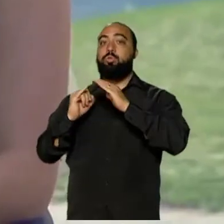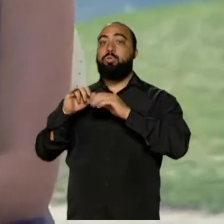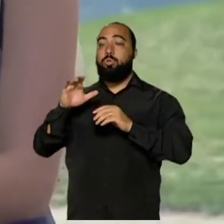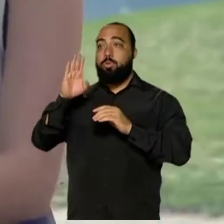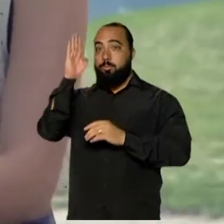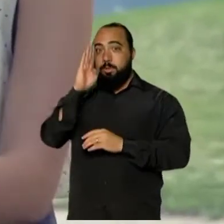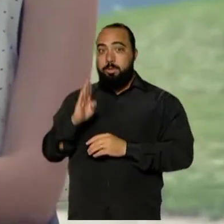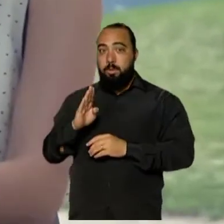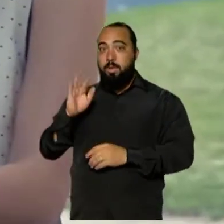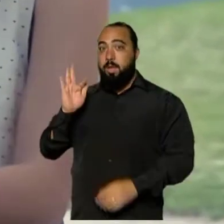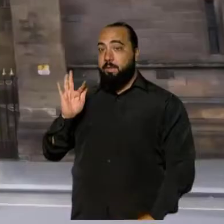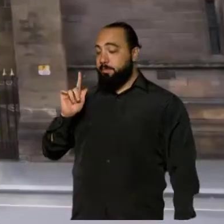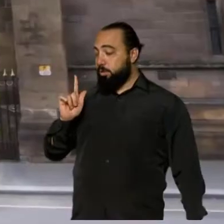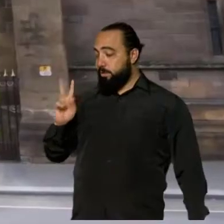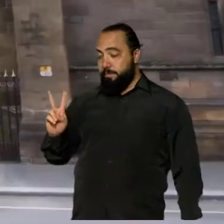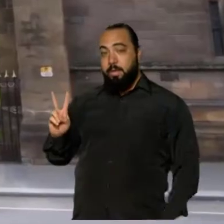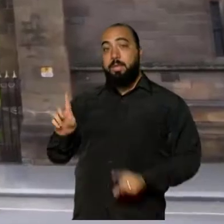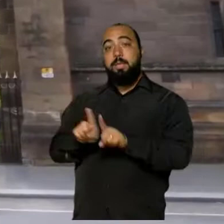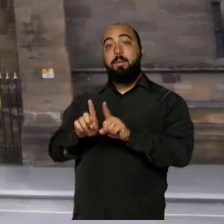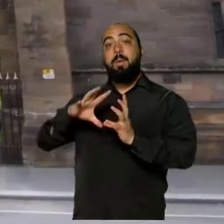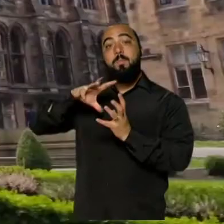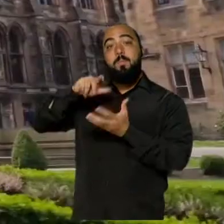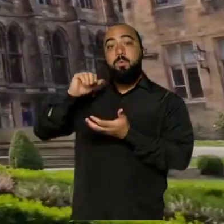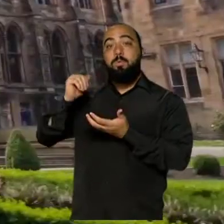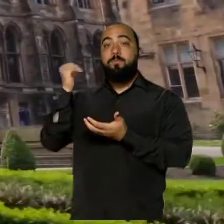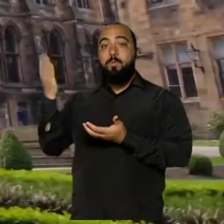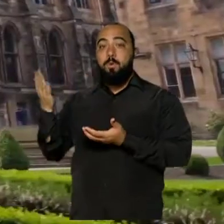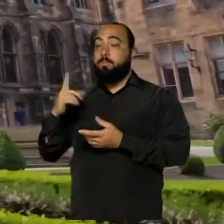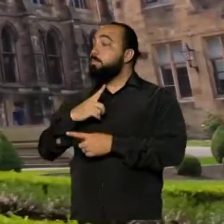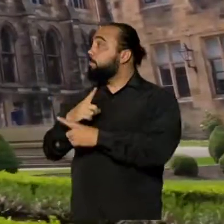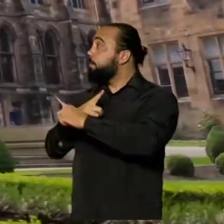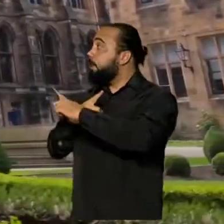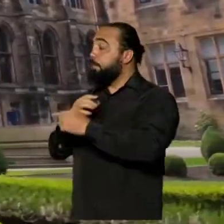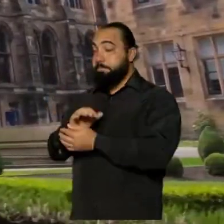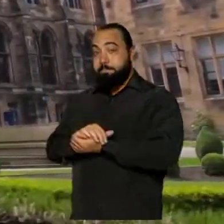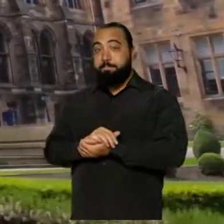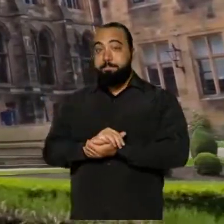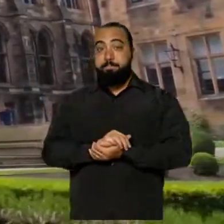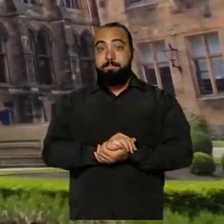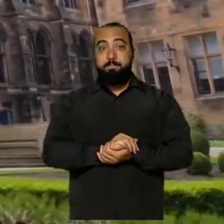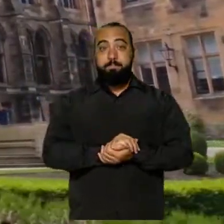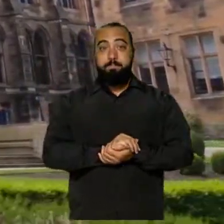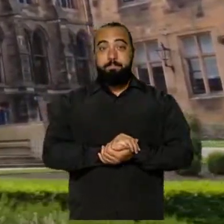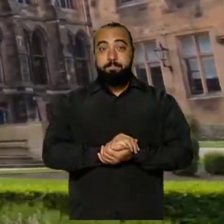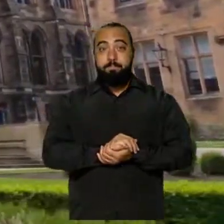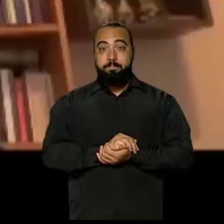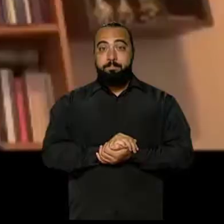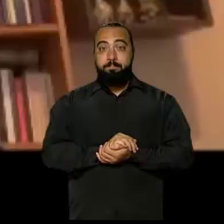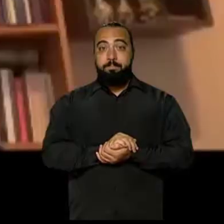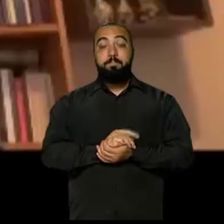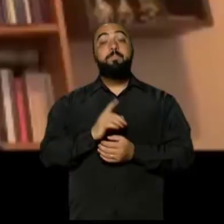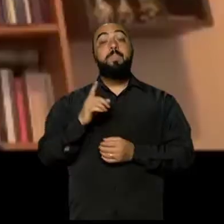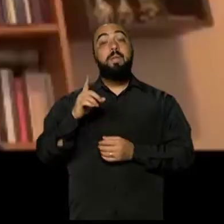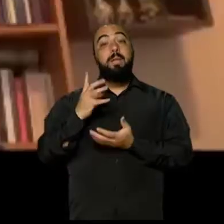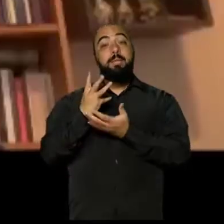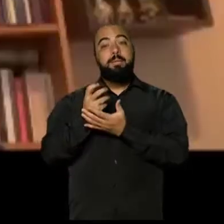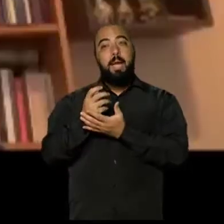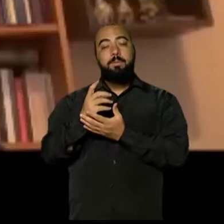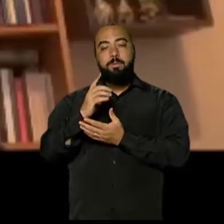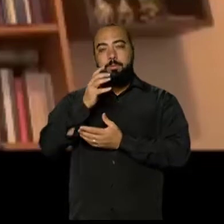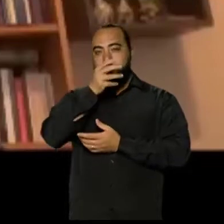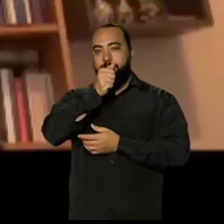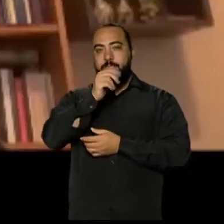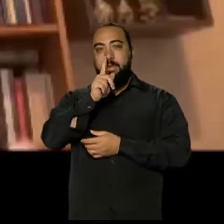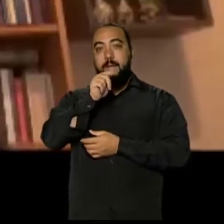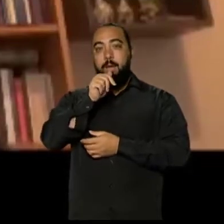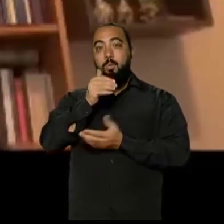Fundação Getúlio Vargas, e internacionais, como a Universidade de Glasgow, no Reino Unido. O projeto Dados à Prova d'Água começou em